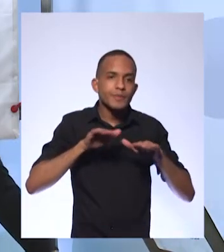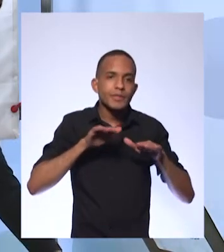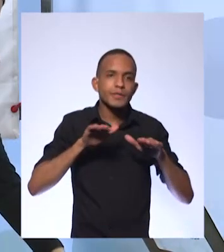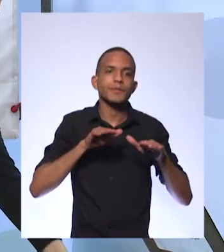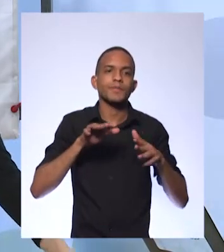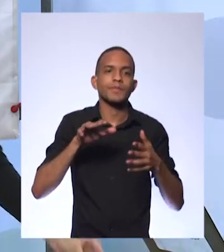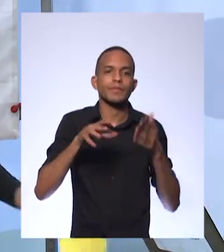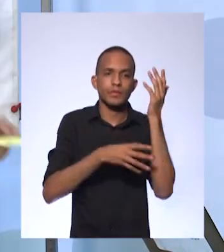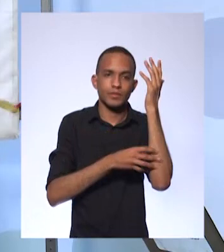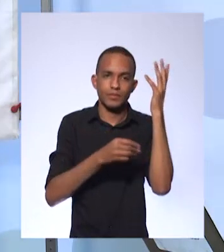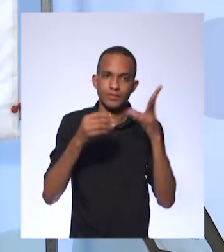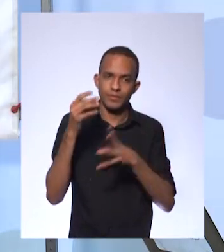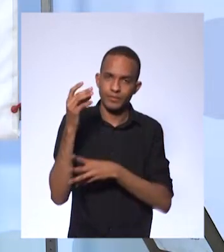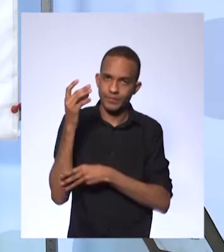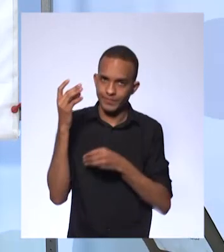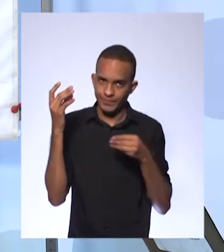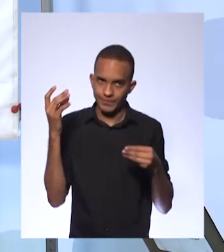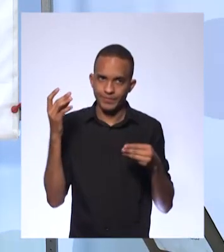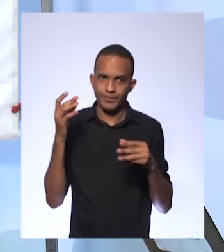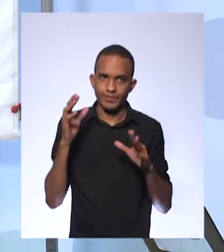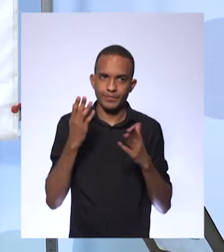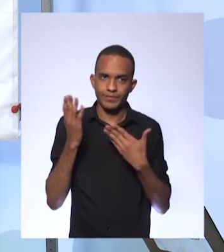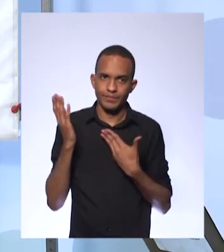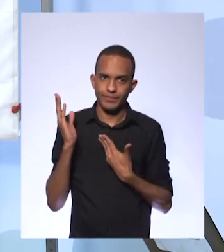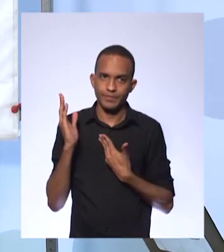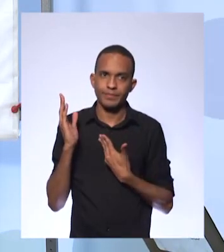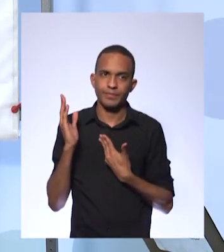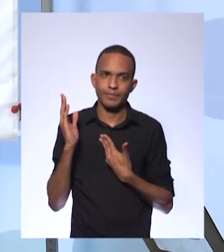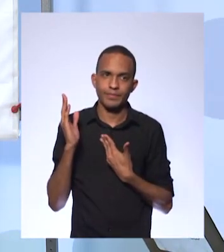Revolução Farroupilha? Já vou até colocar aqui, ó.